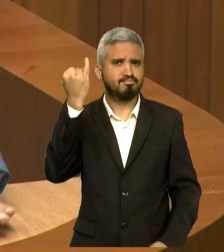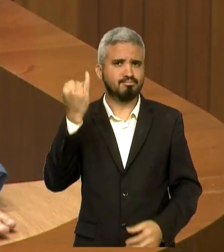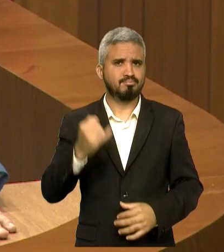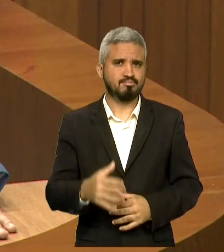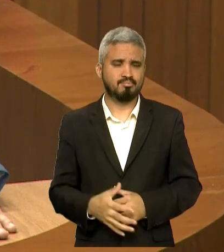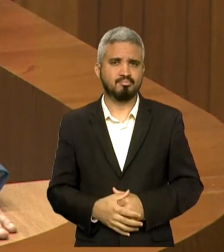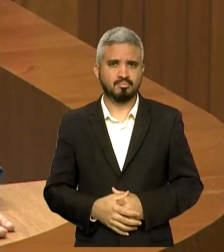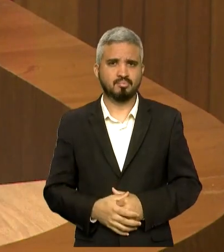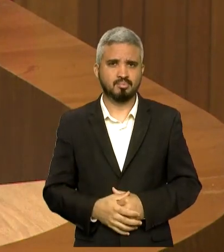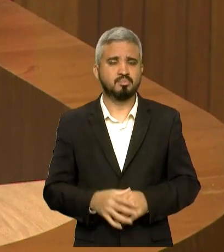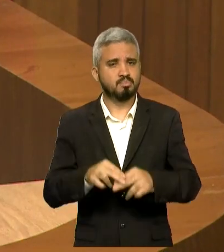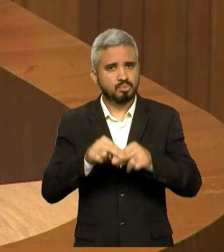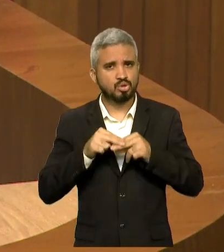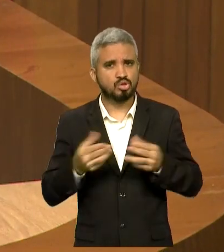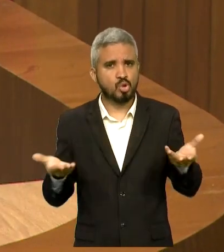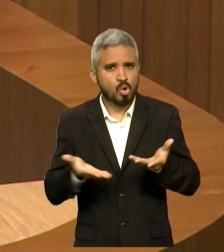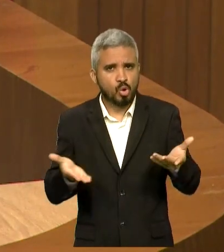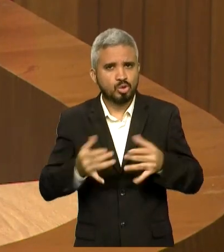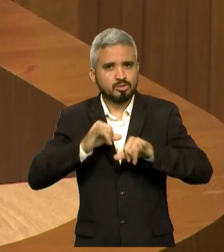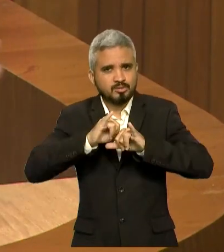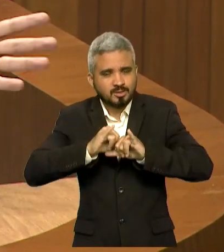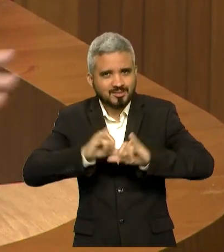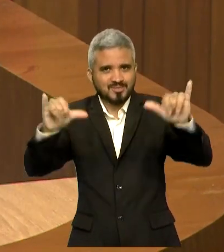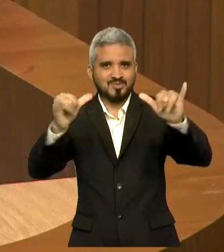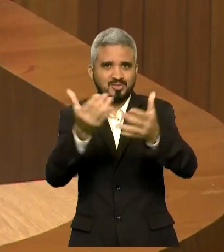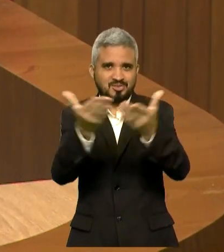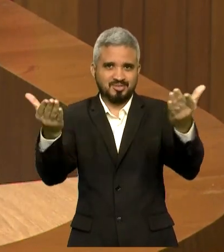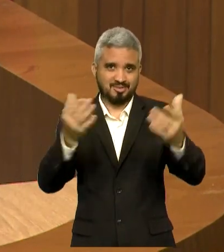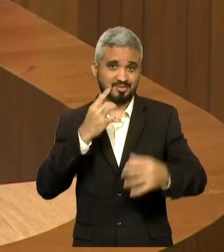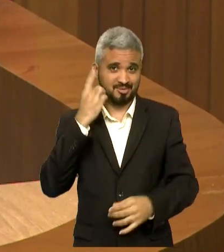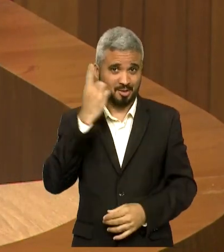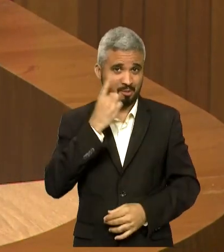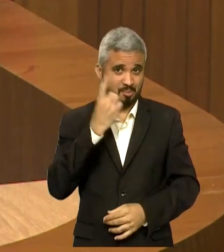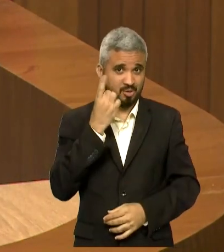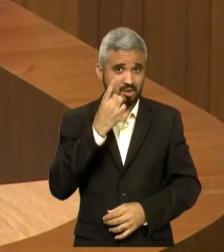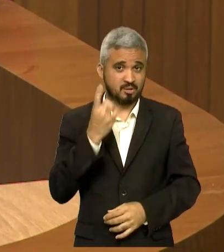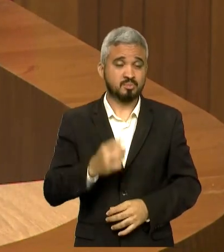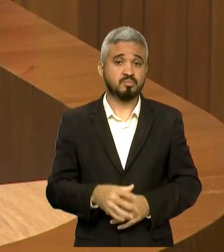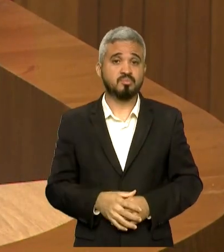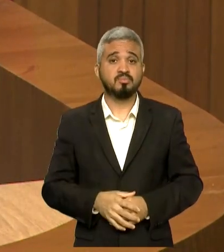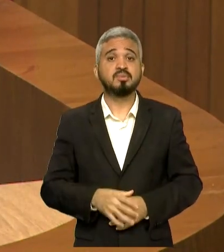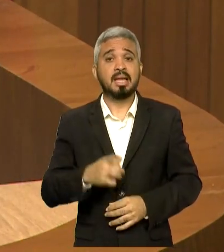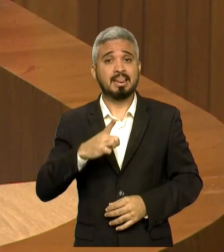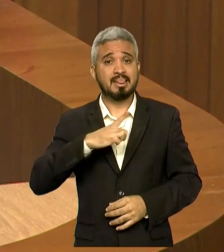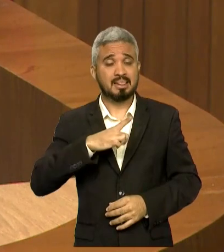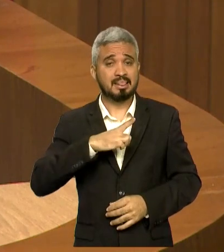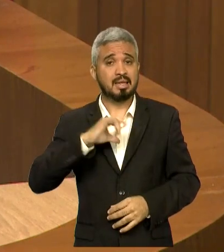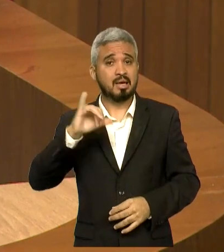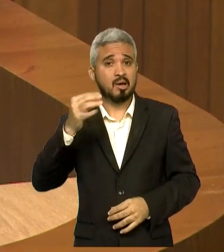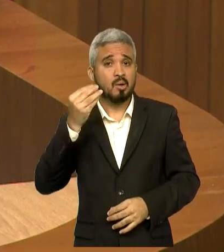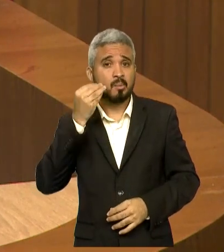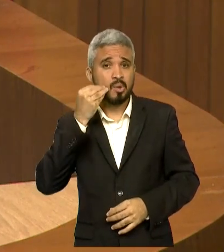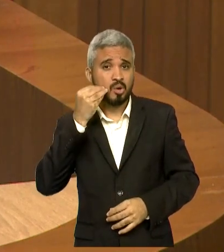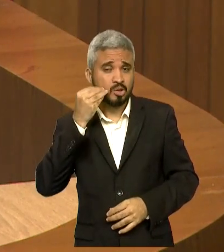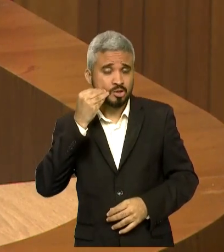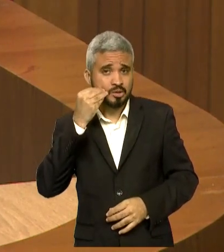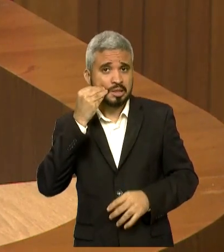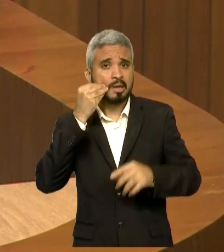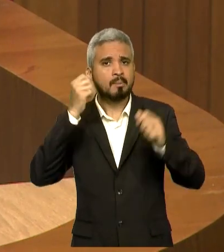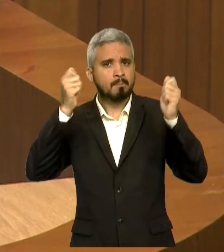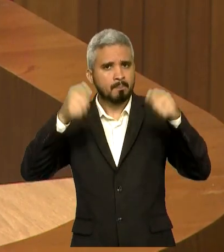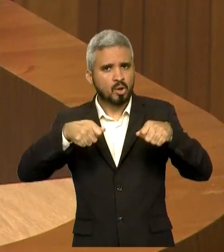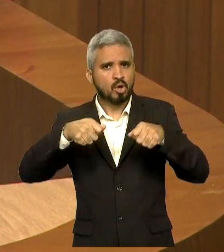socializar com os colegas deputados, existe uma possibilidade, uma oportunidade muito grande dessa iniciativa ser replicada nos